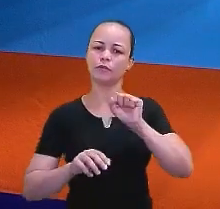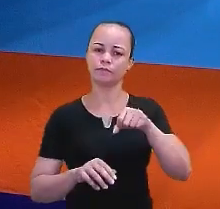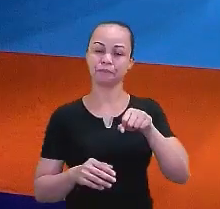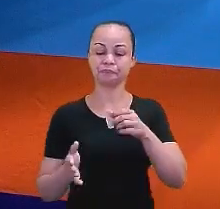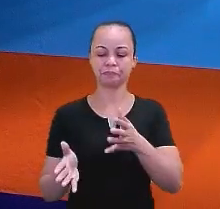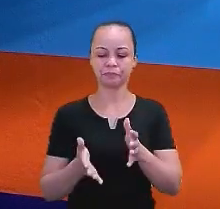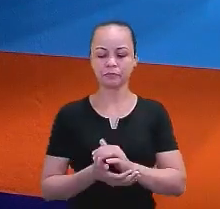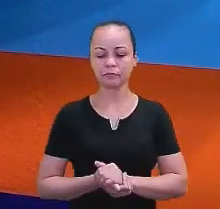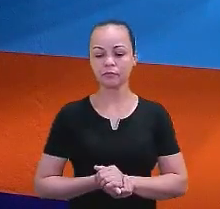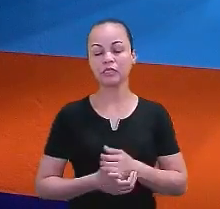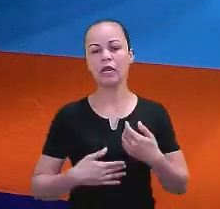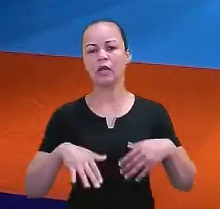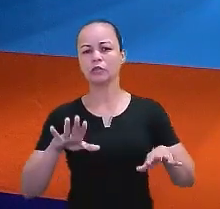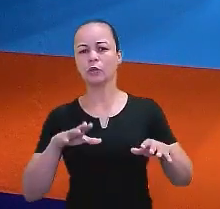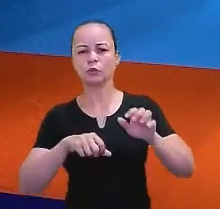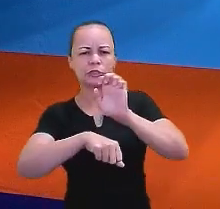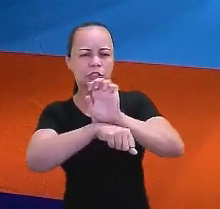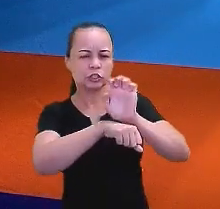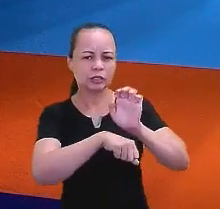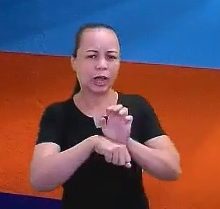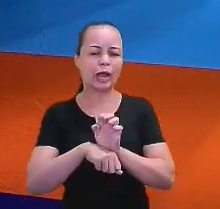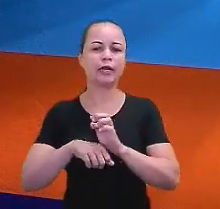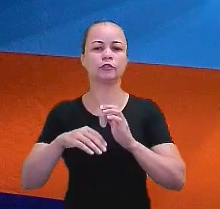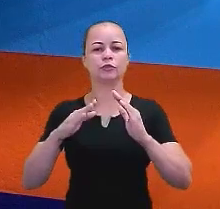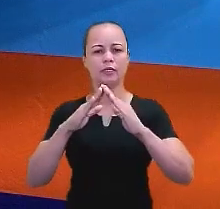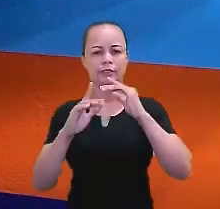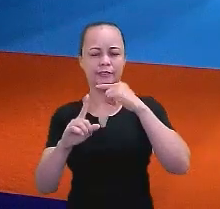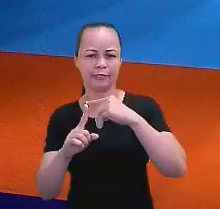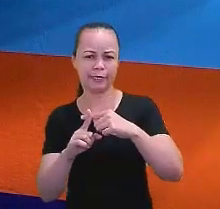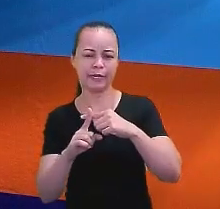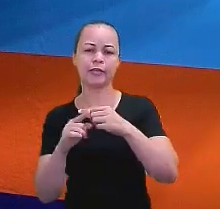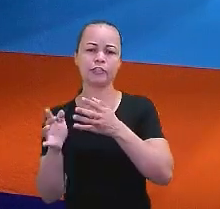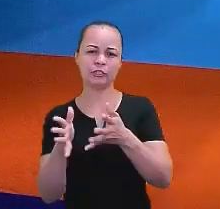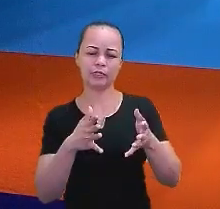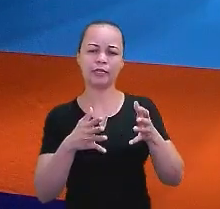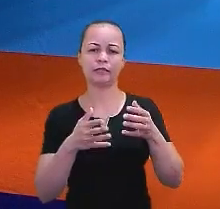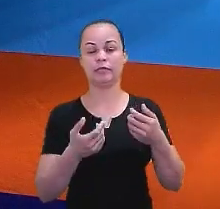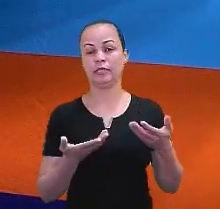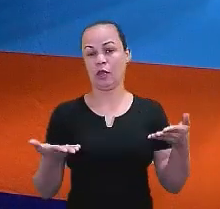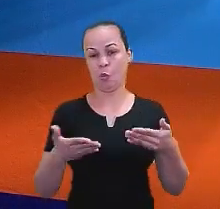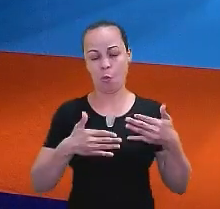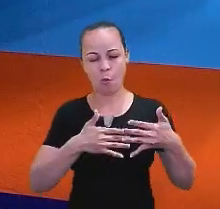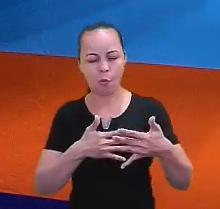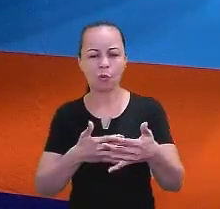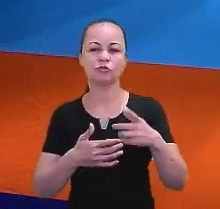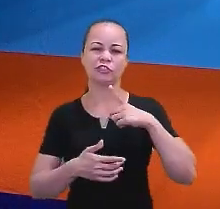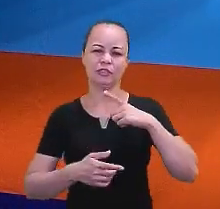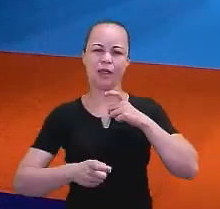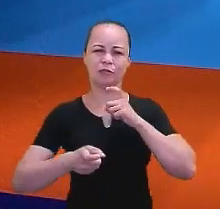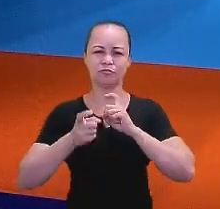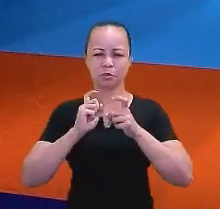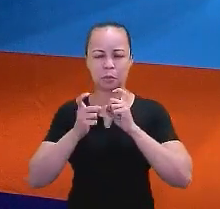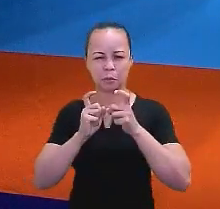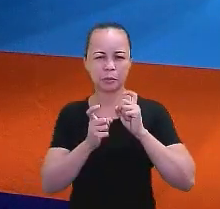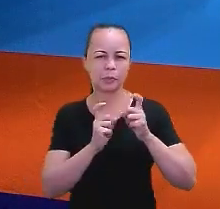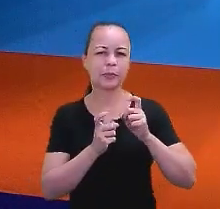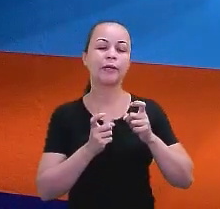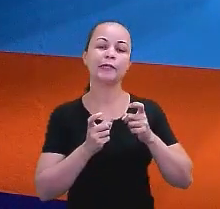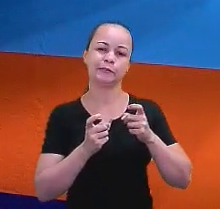Estado, garantindo laicidade, que ainda hoje há muita discussão em torno disso. A